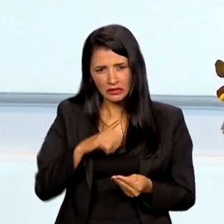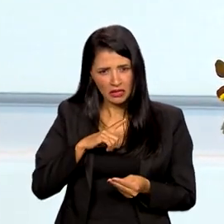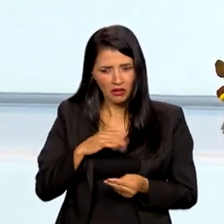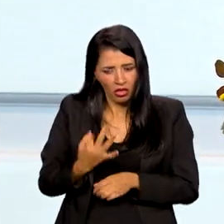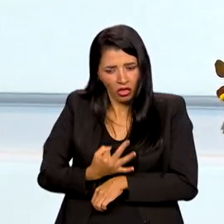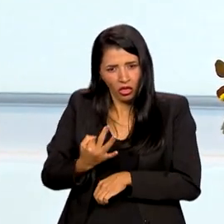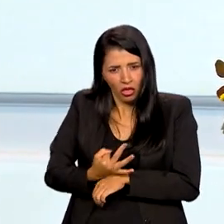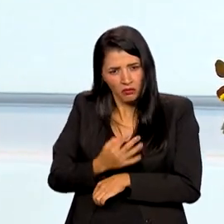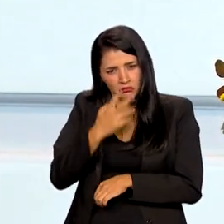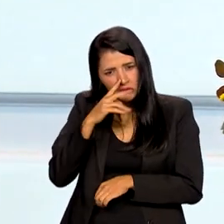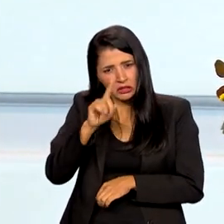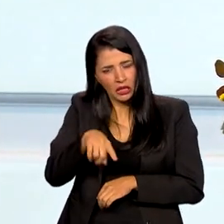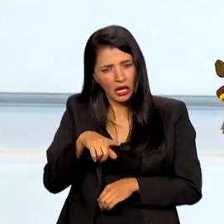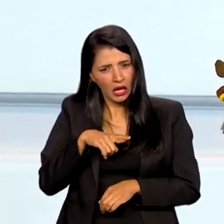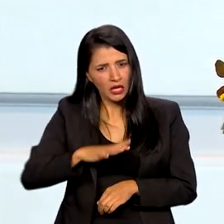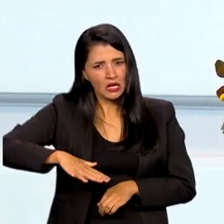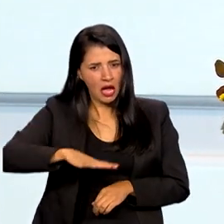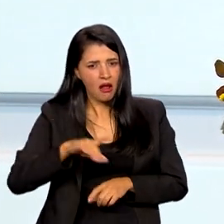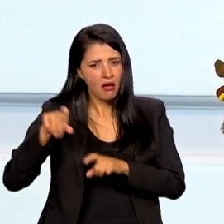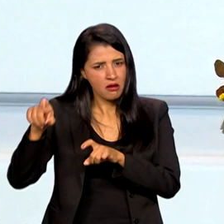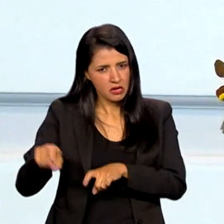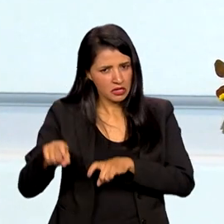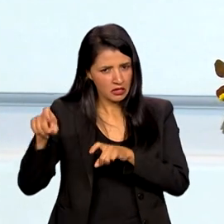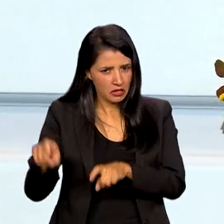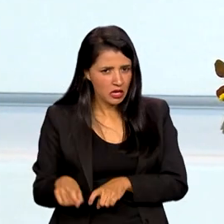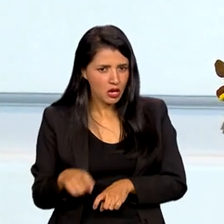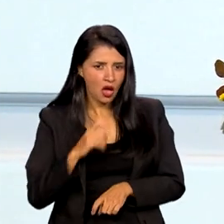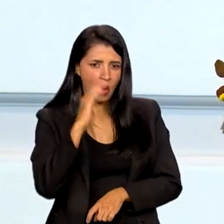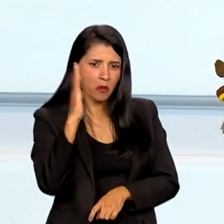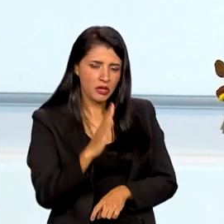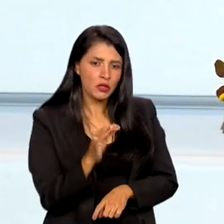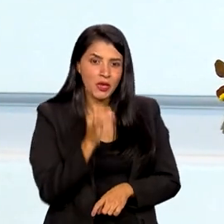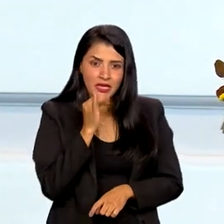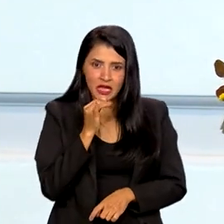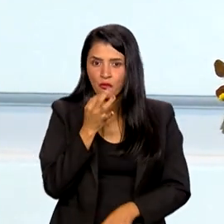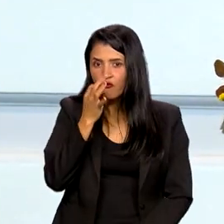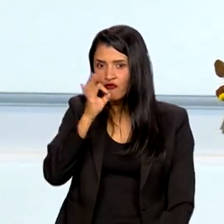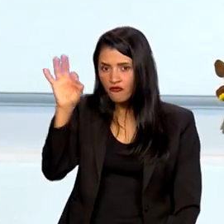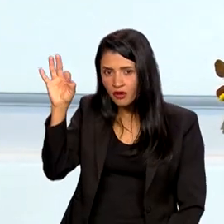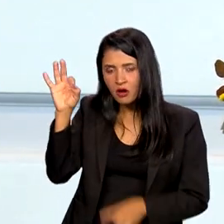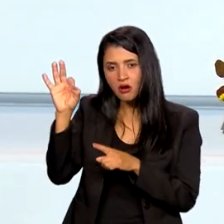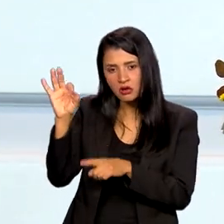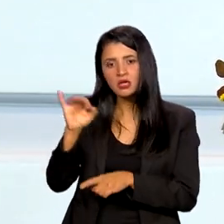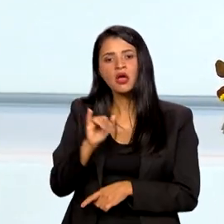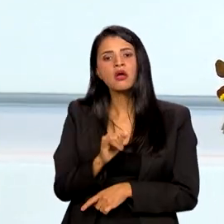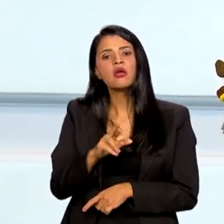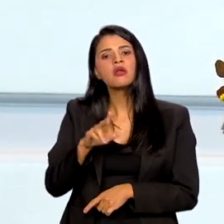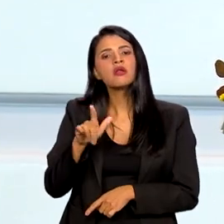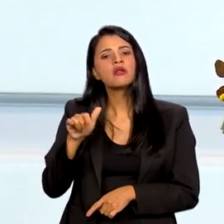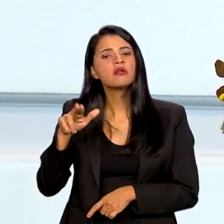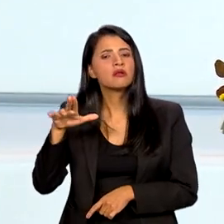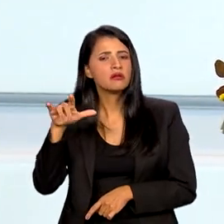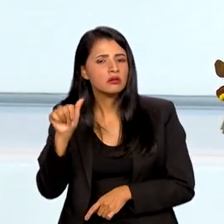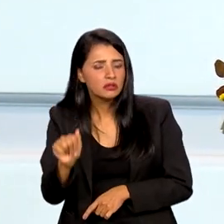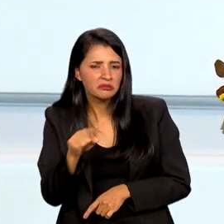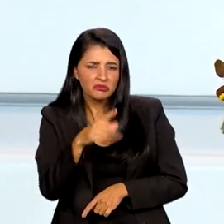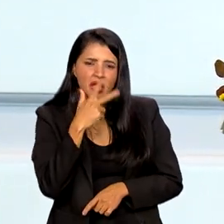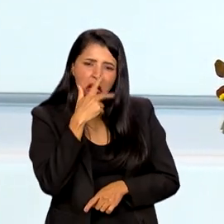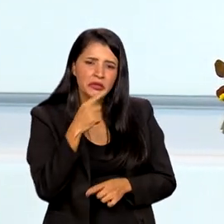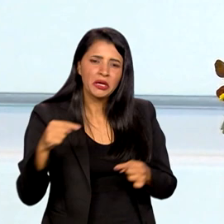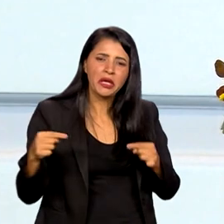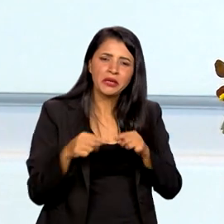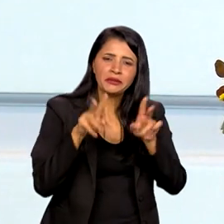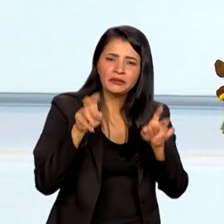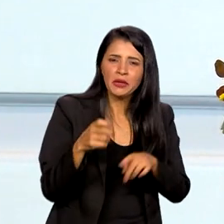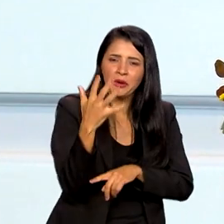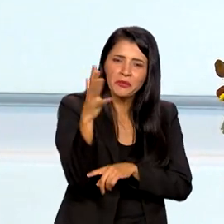Tem uma resistência muito forte do setor agrícola, de países como França, por exemplo. Irlanda. O senhor não acha que essa questão ambiental seria uma desculpa